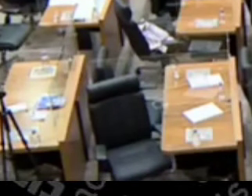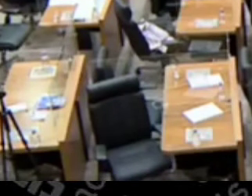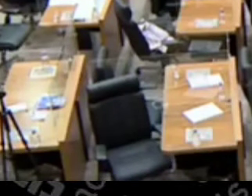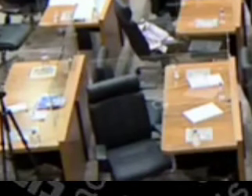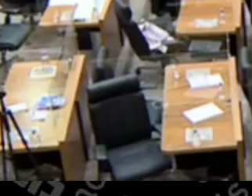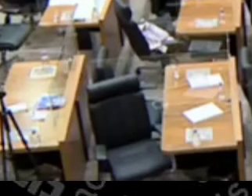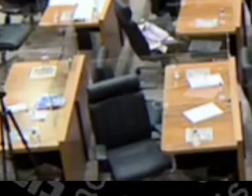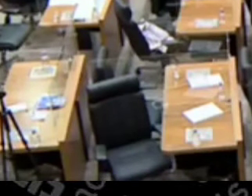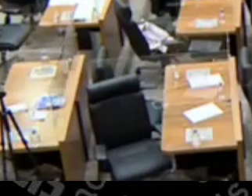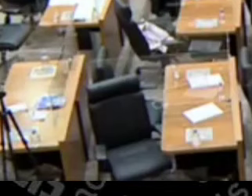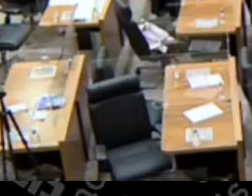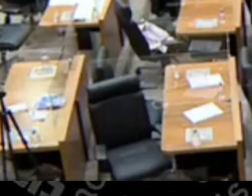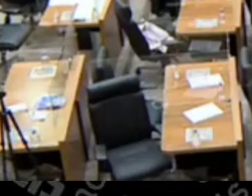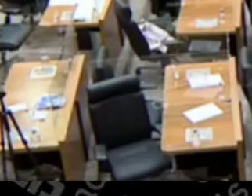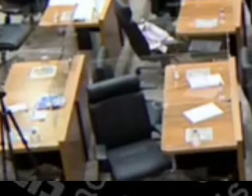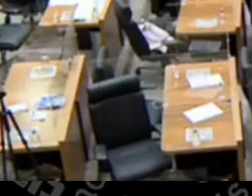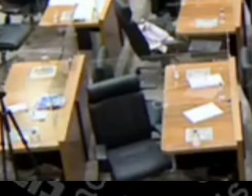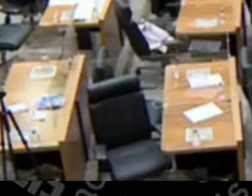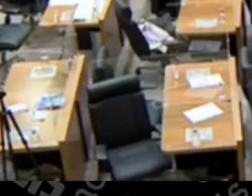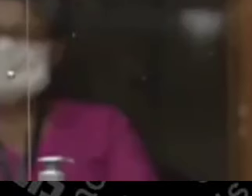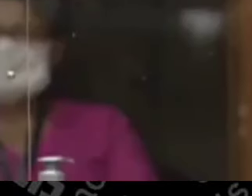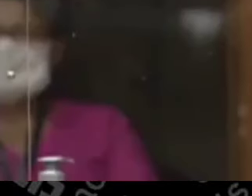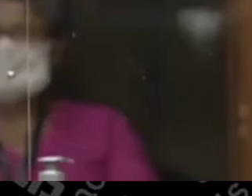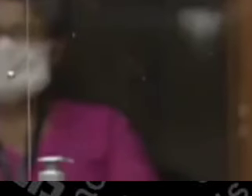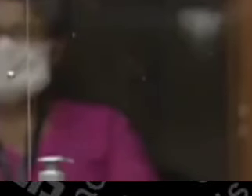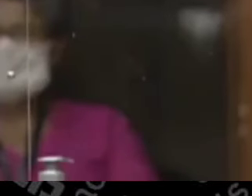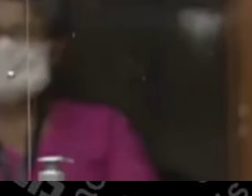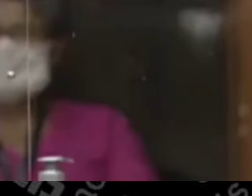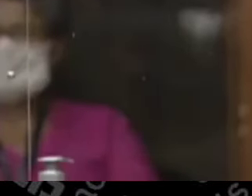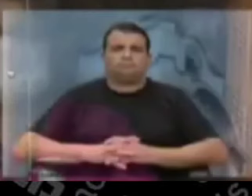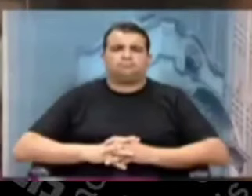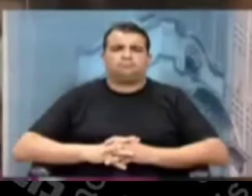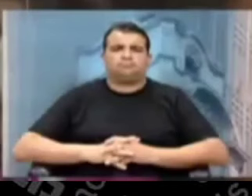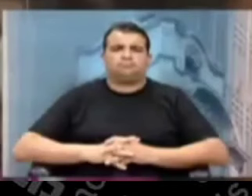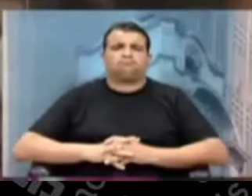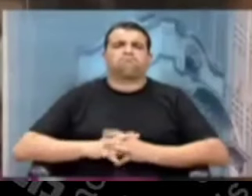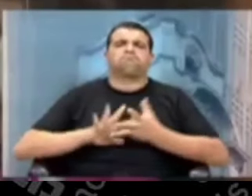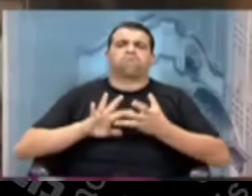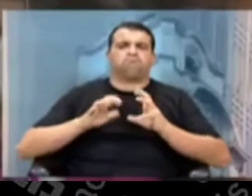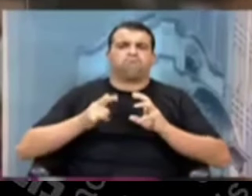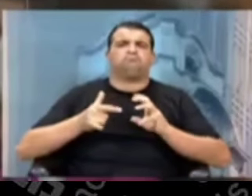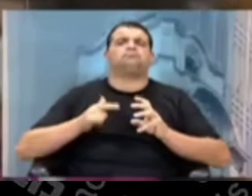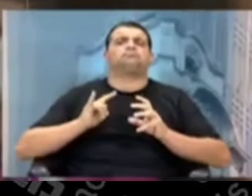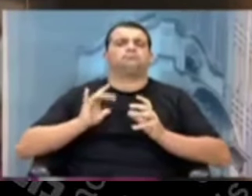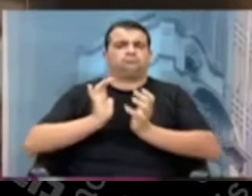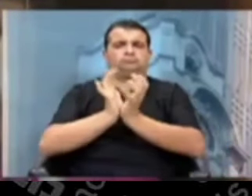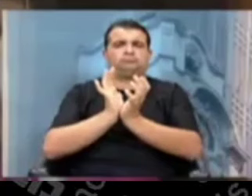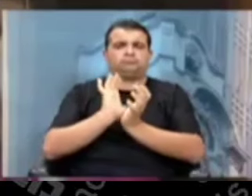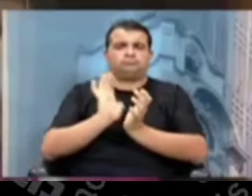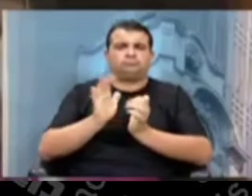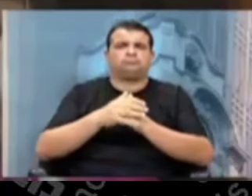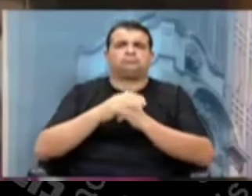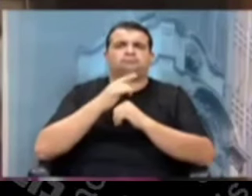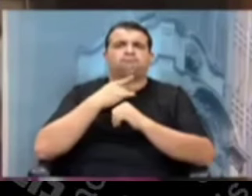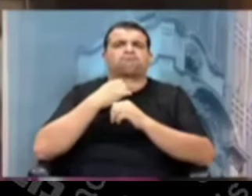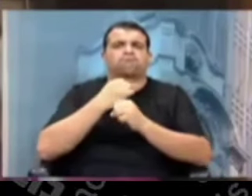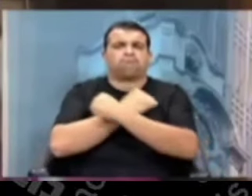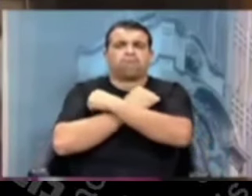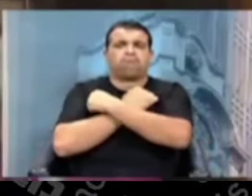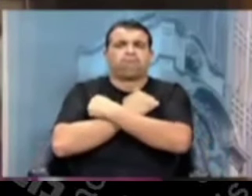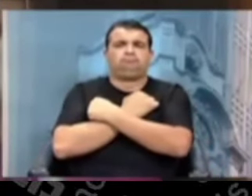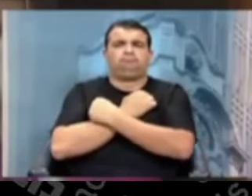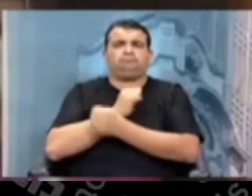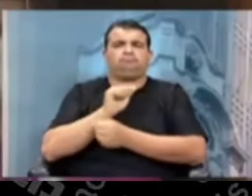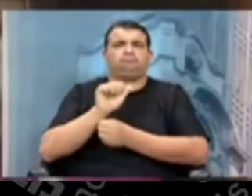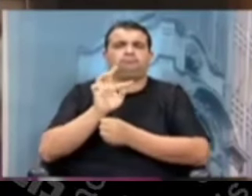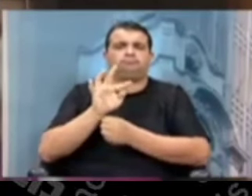durante mais de dez anos como ator como artista vem o da classe quero deixar um abraço aqui ao